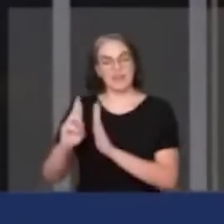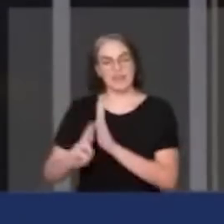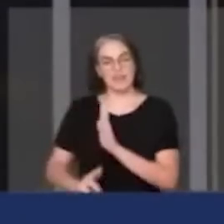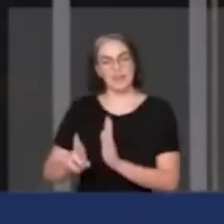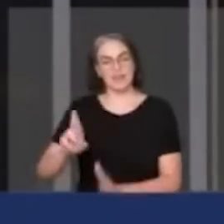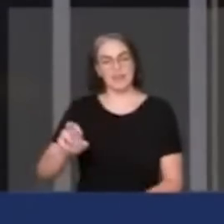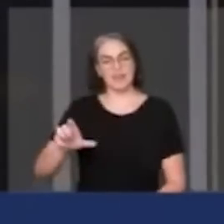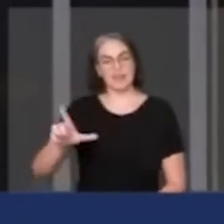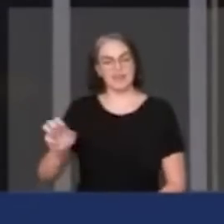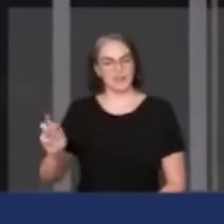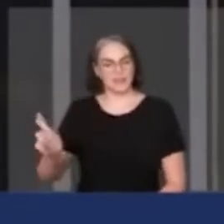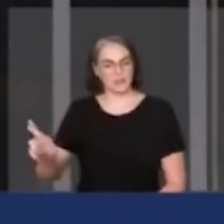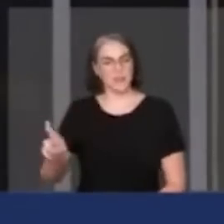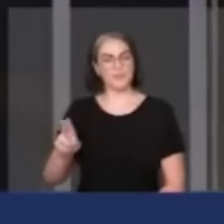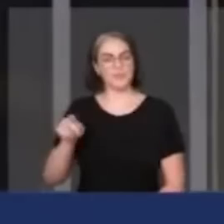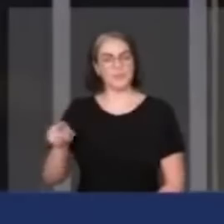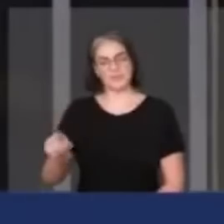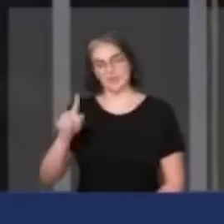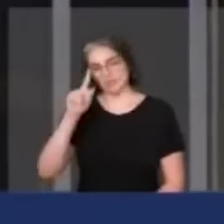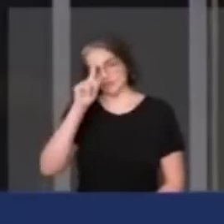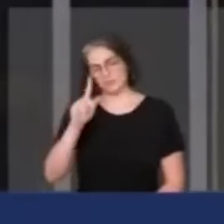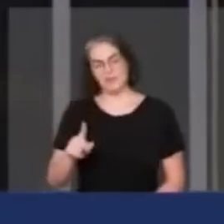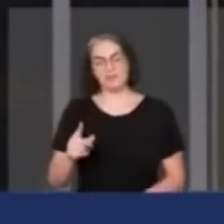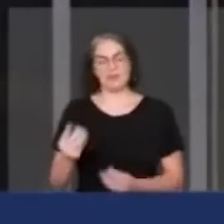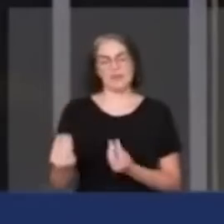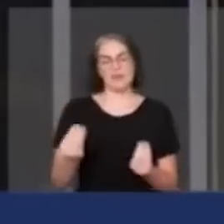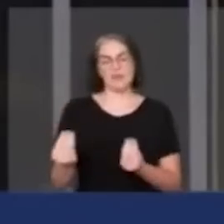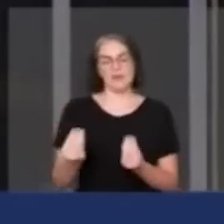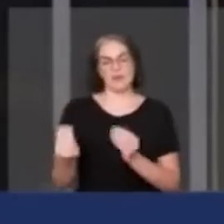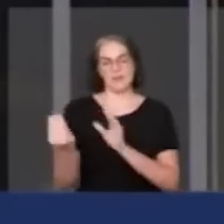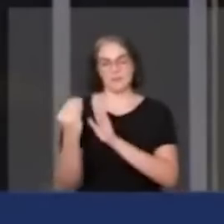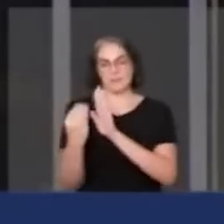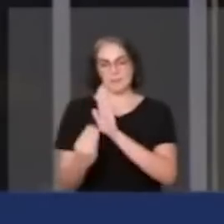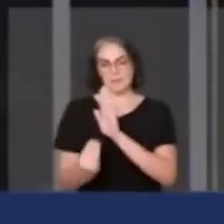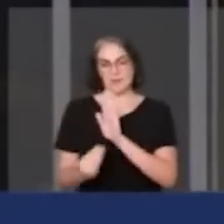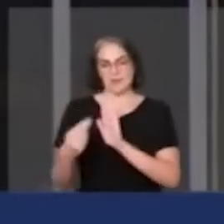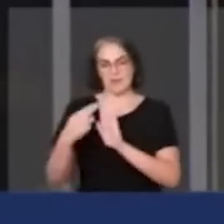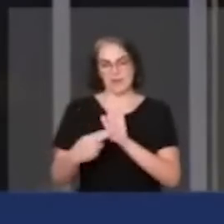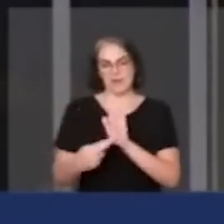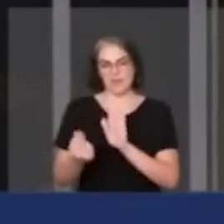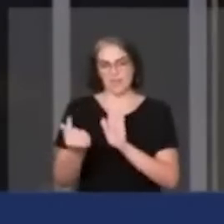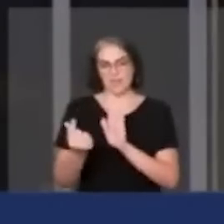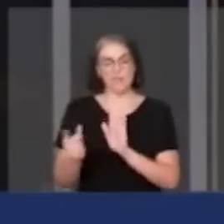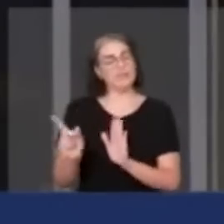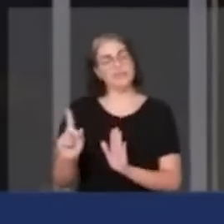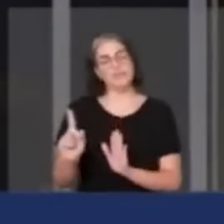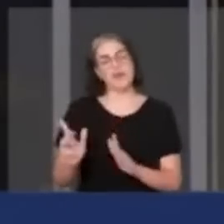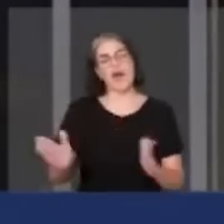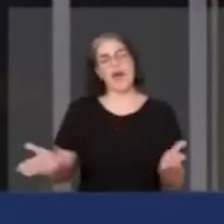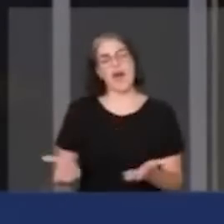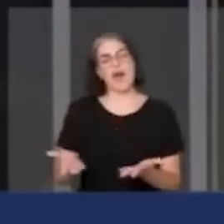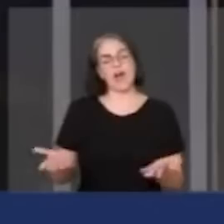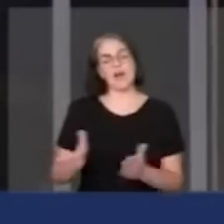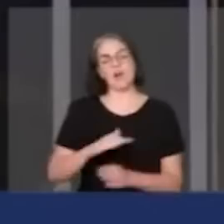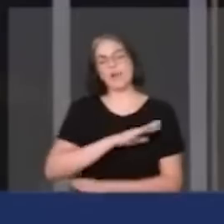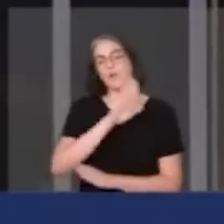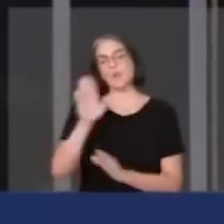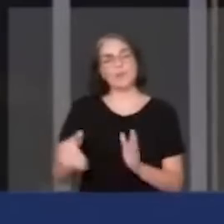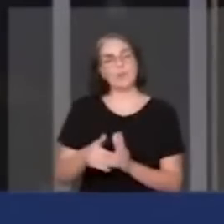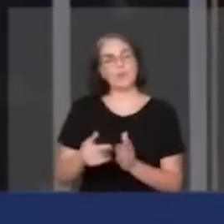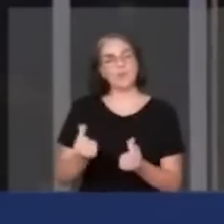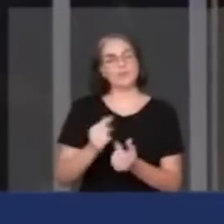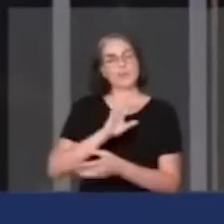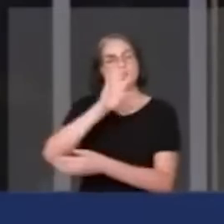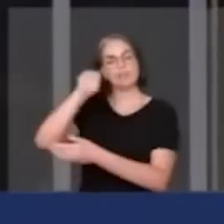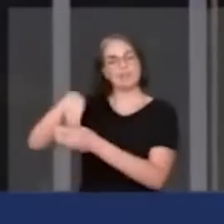Lima, ao invés dele determinar como é que vão ser feitas as emendas, agora esse dinheiro está todo dentro do Ministério. É por